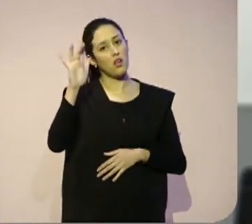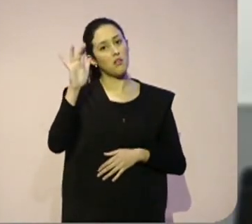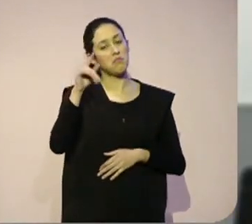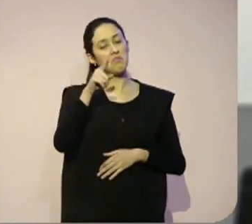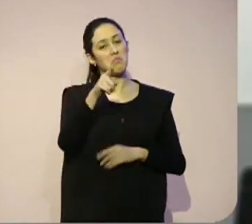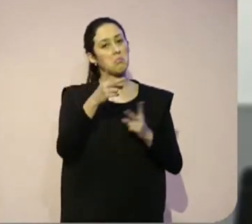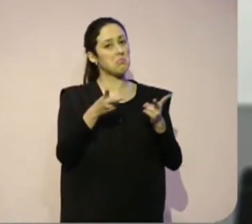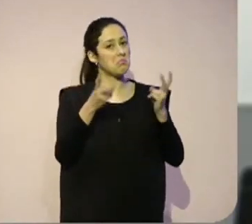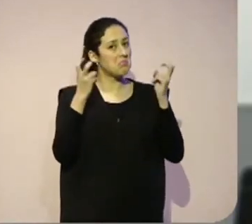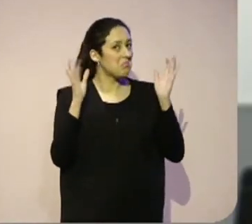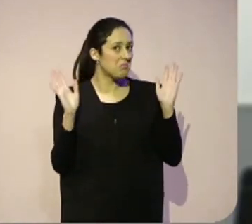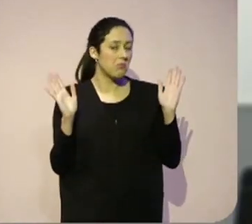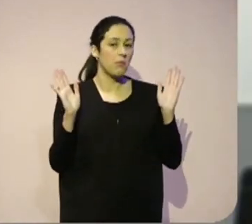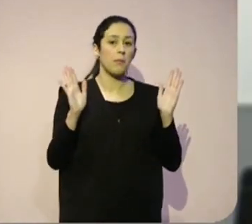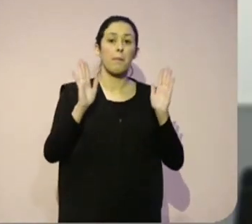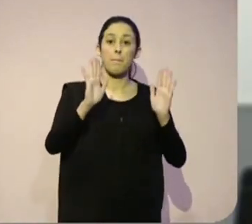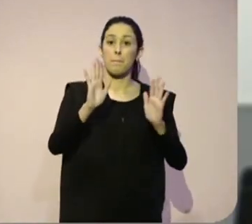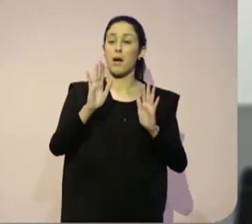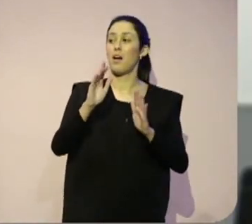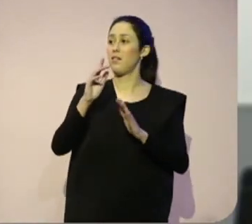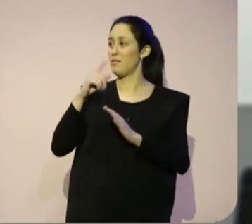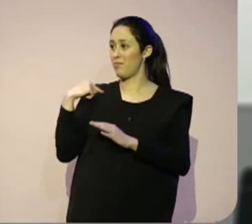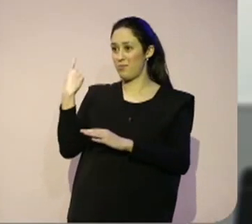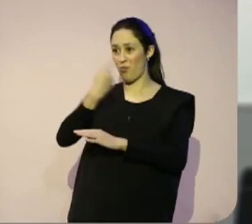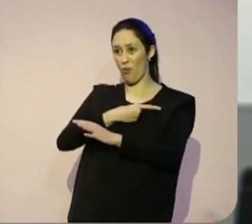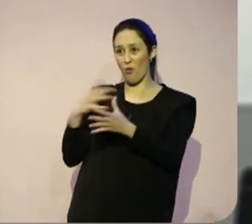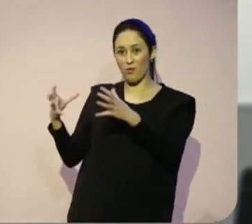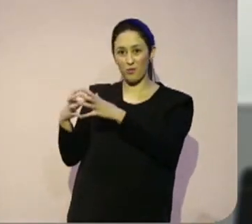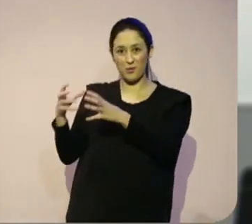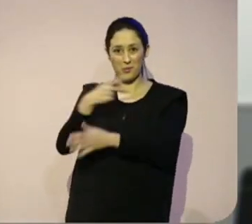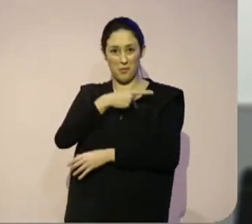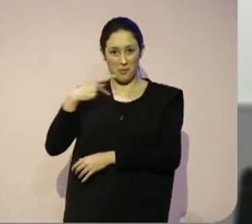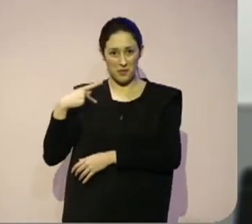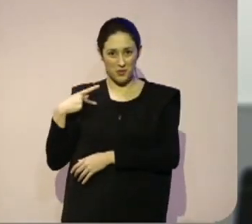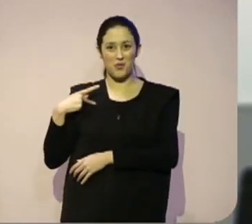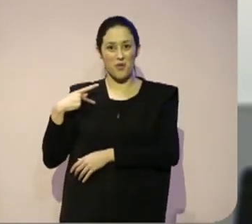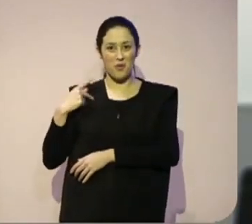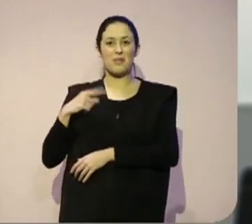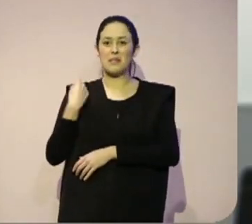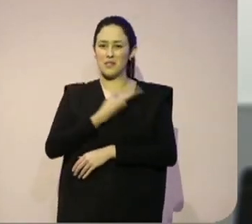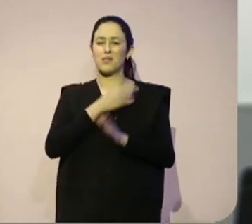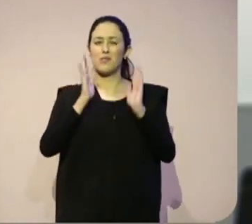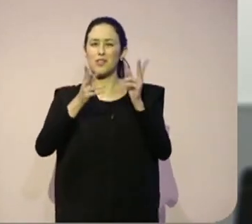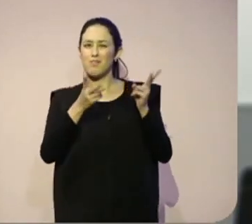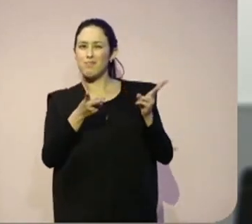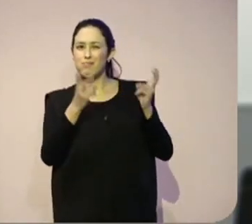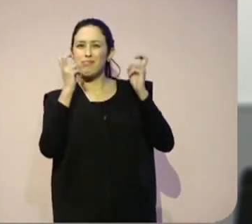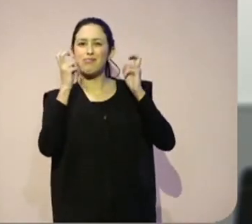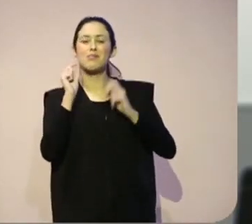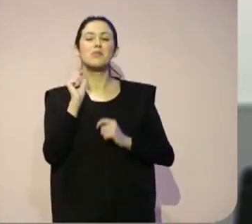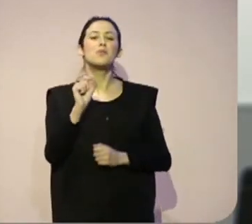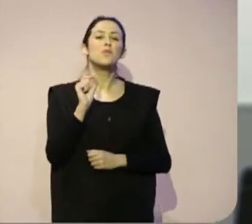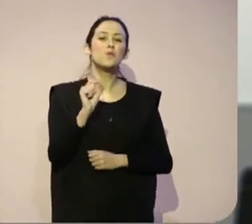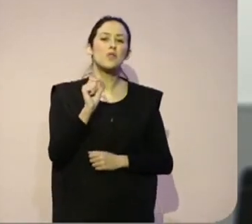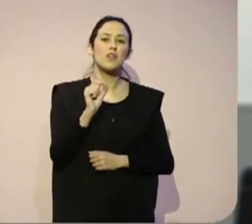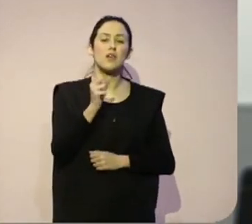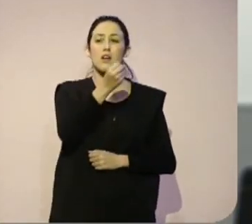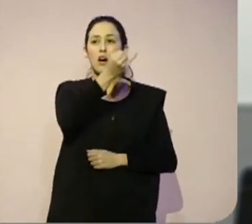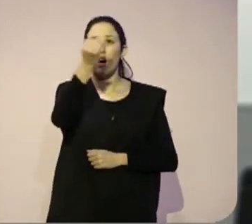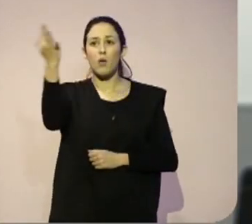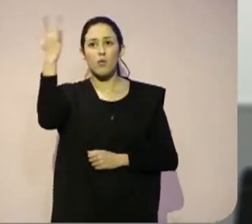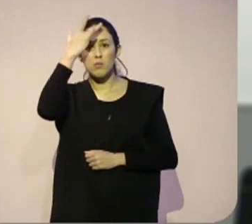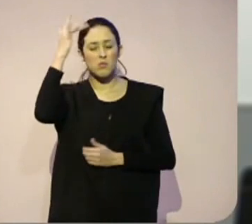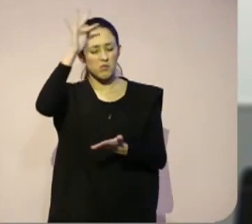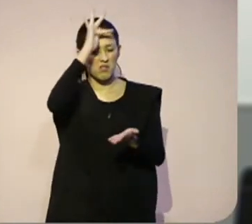para nós que somos pastores, parece que é mais fácil perceber isso. As pessoas abandonando a